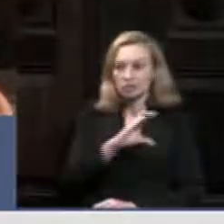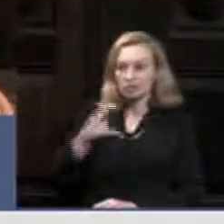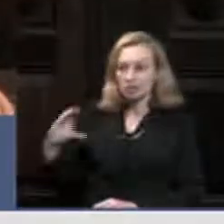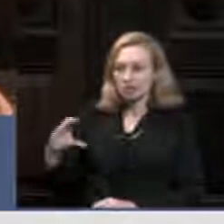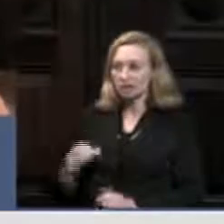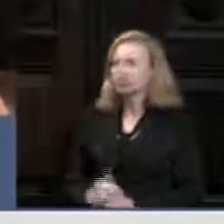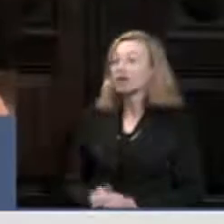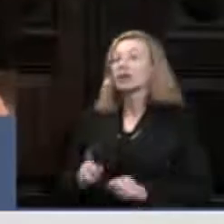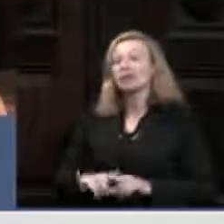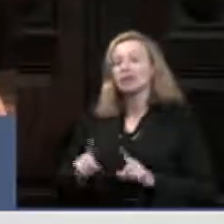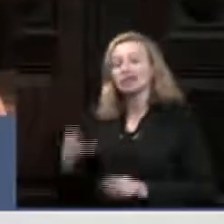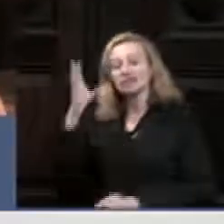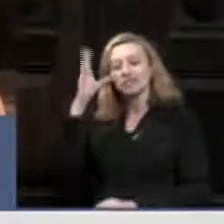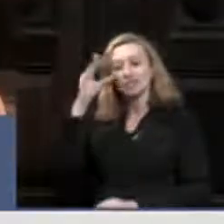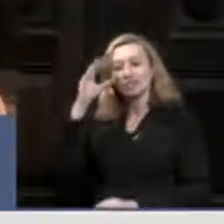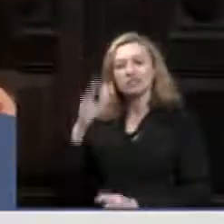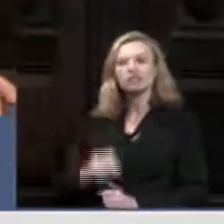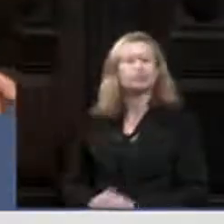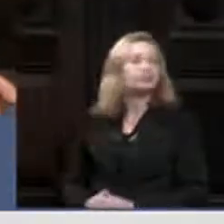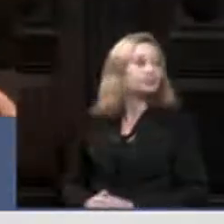Mas é muito interessante,